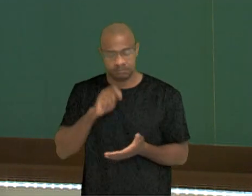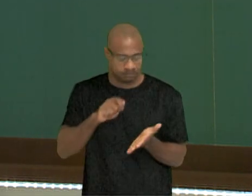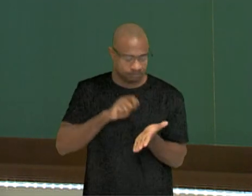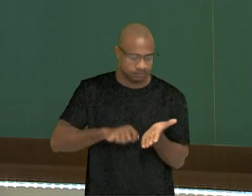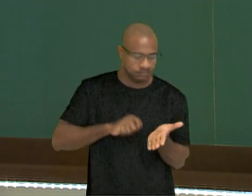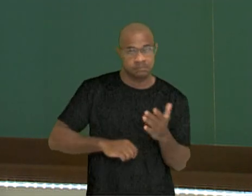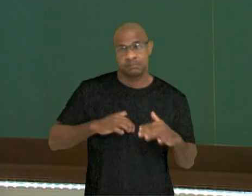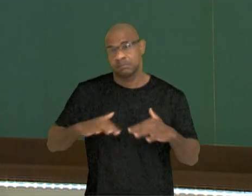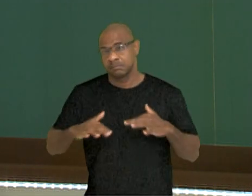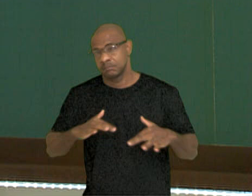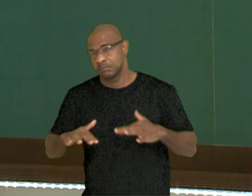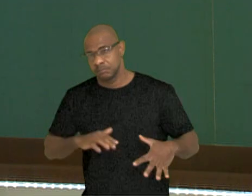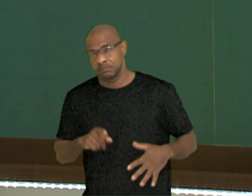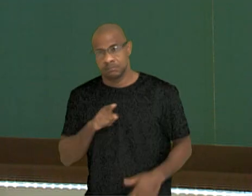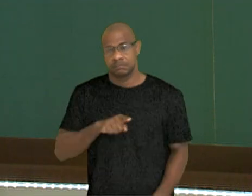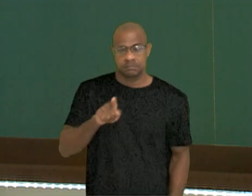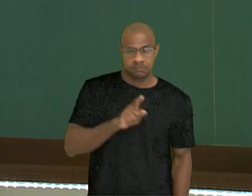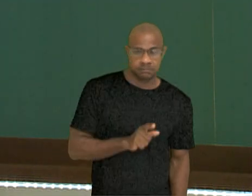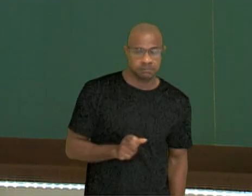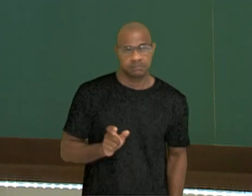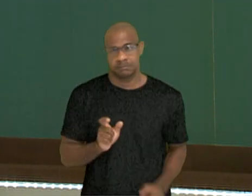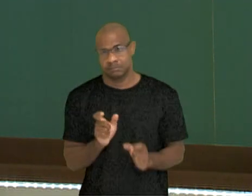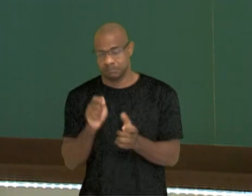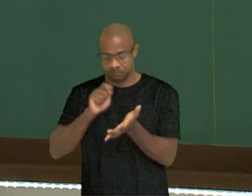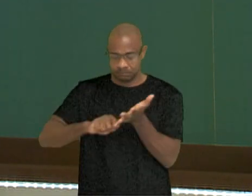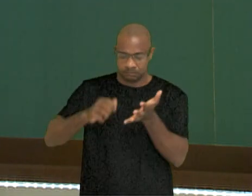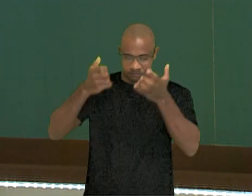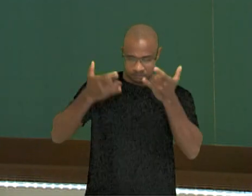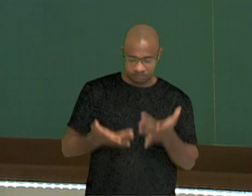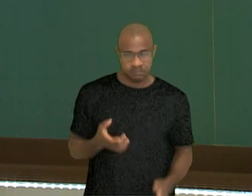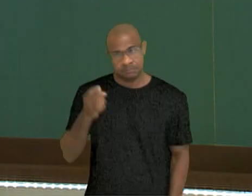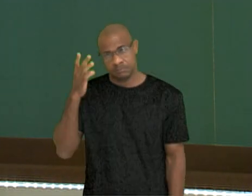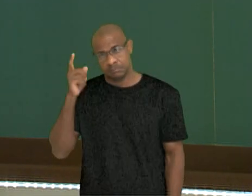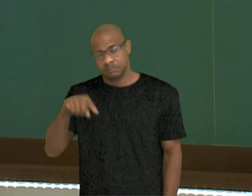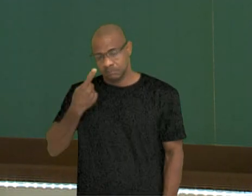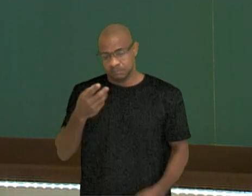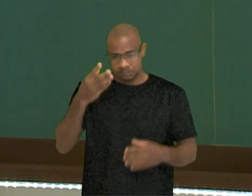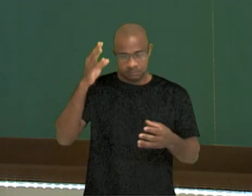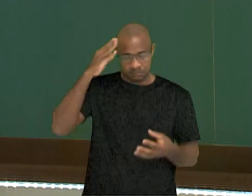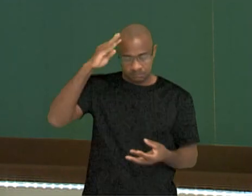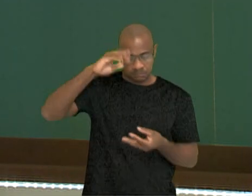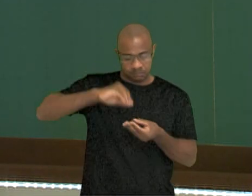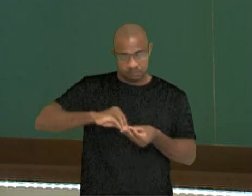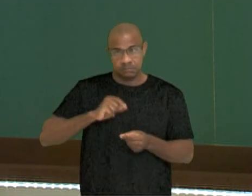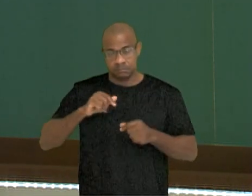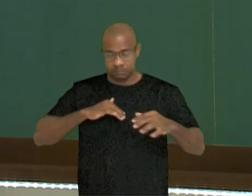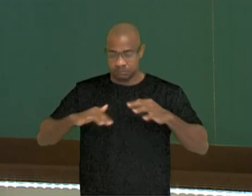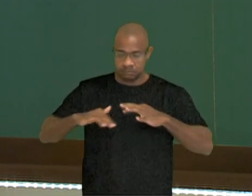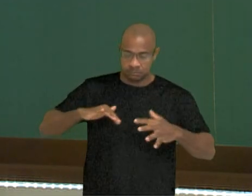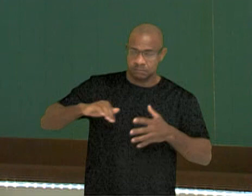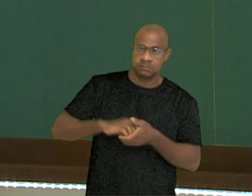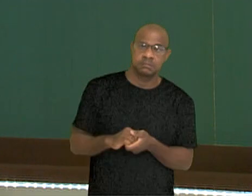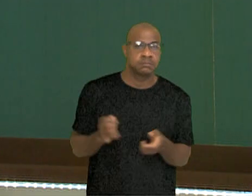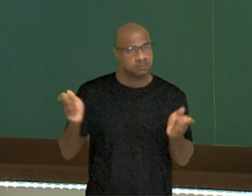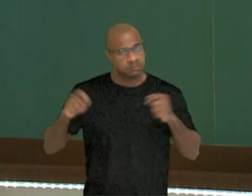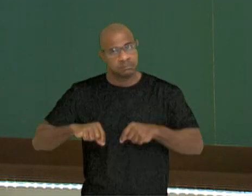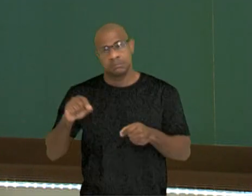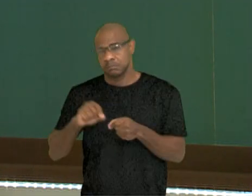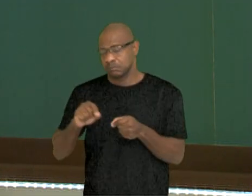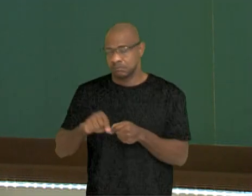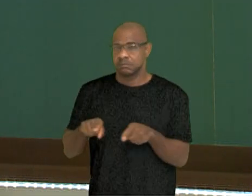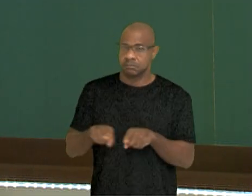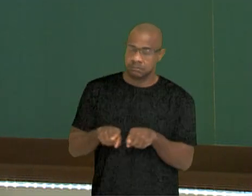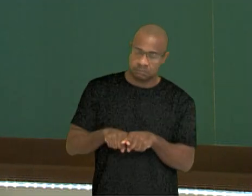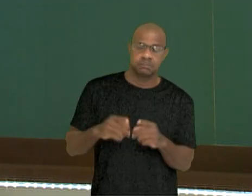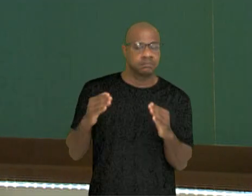o movimento, né, com as suas palavras aí, até para ficar mais fácil para você entender esse movimento e poder executar esse